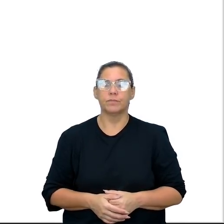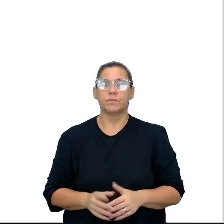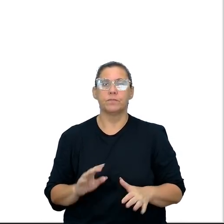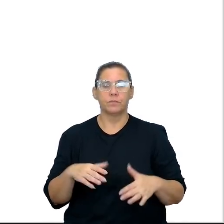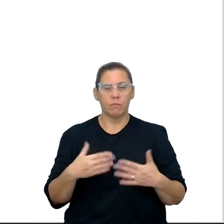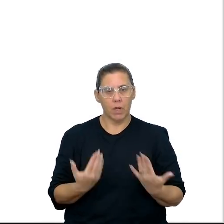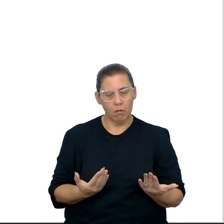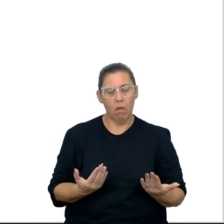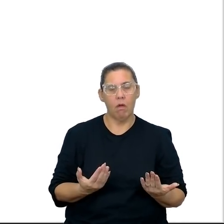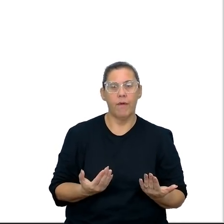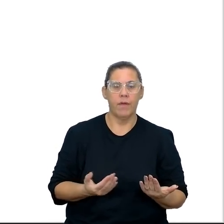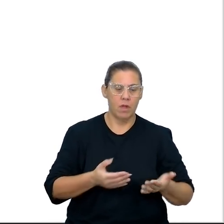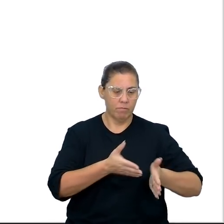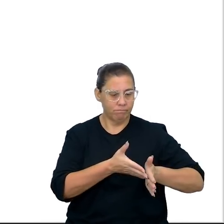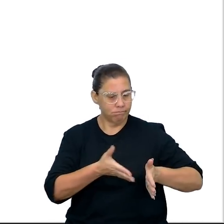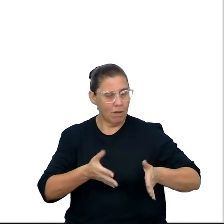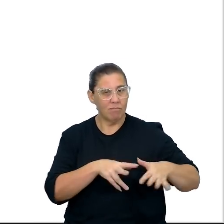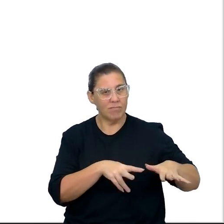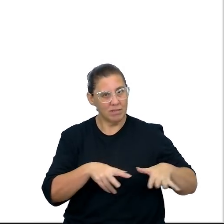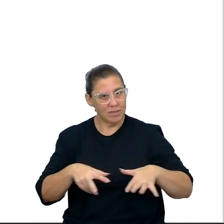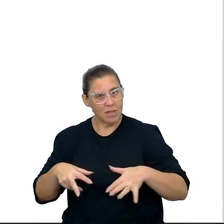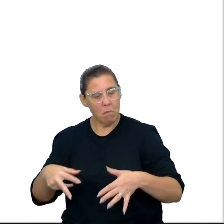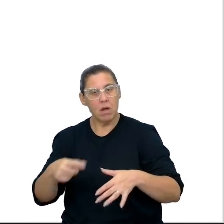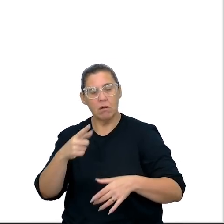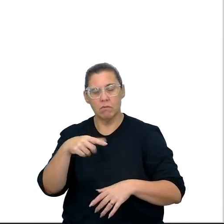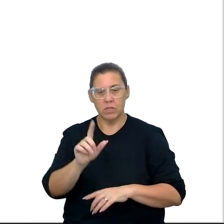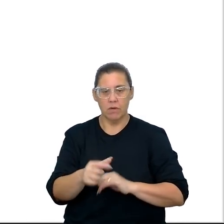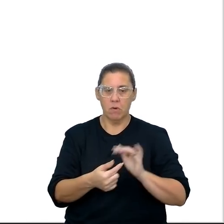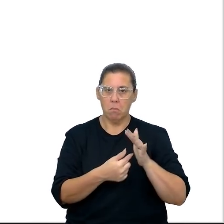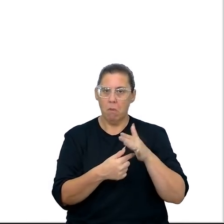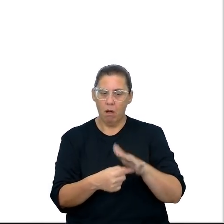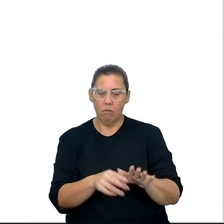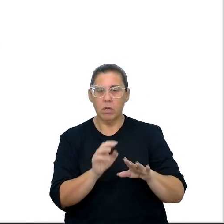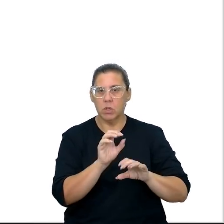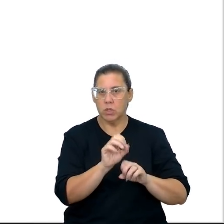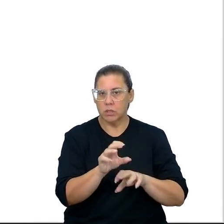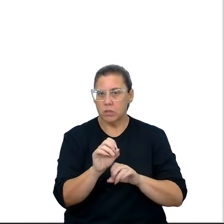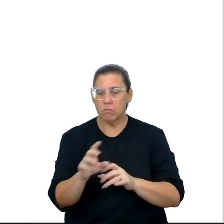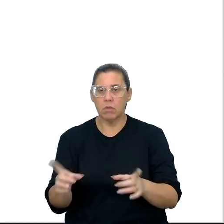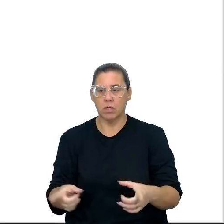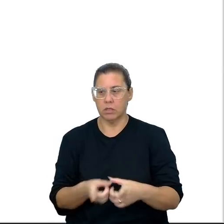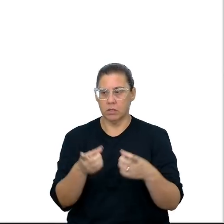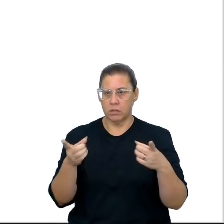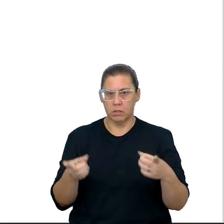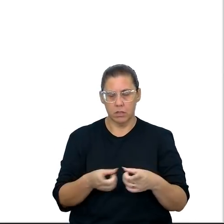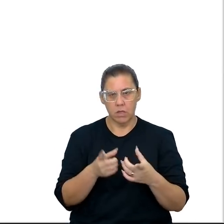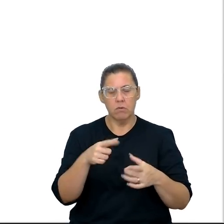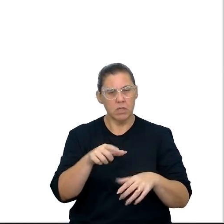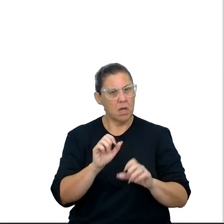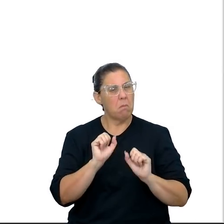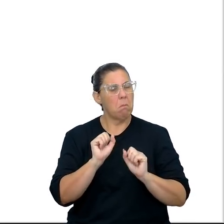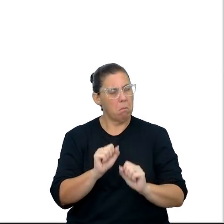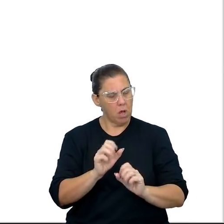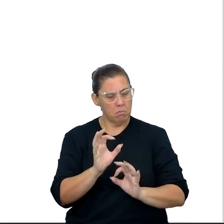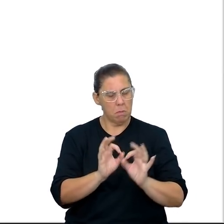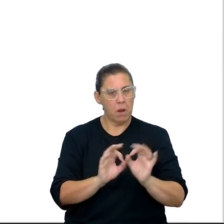então ao longo da semana, em que você for trabalhar essa sequência didática, né, você pode